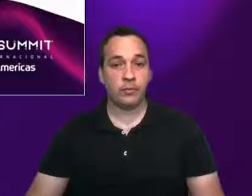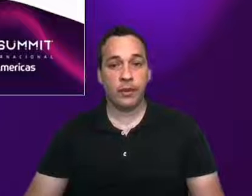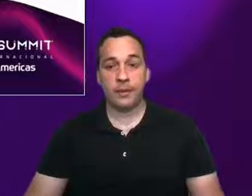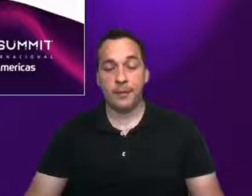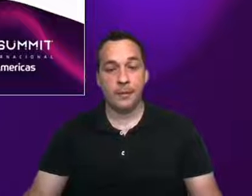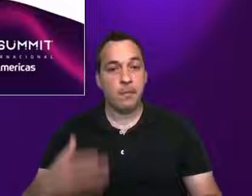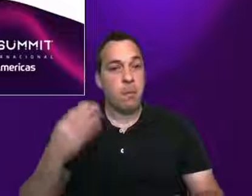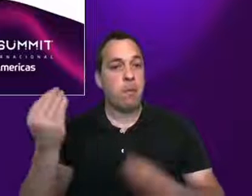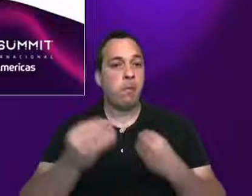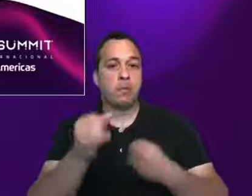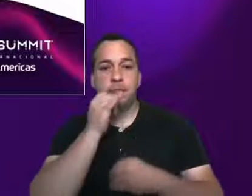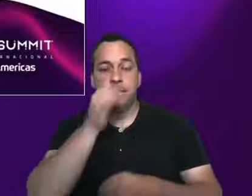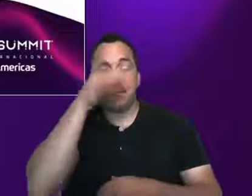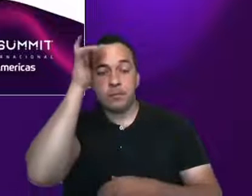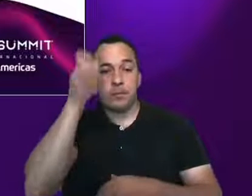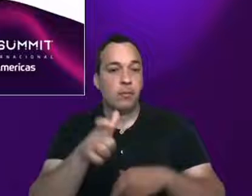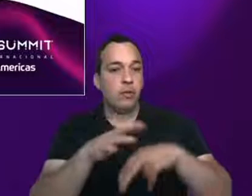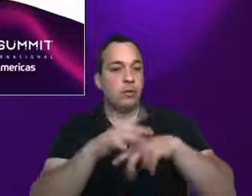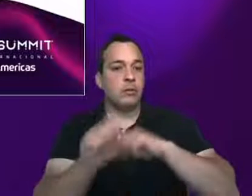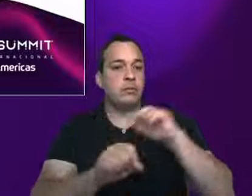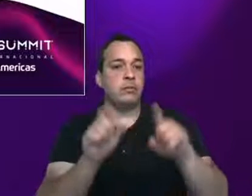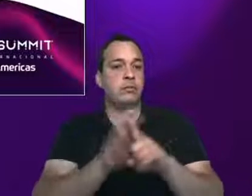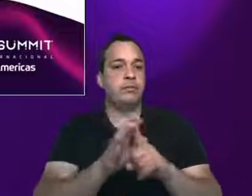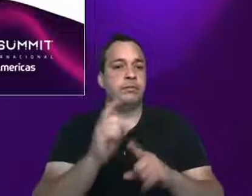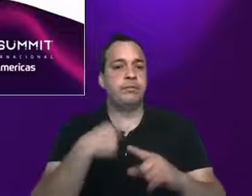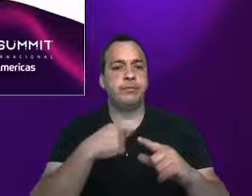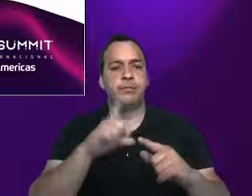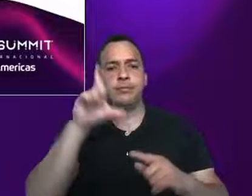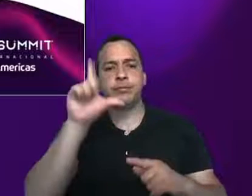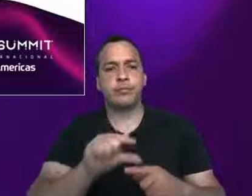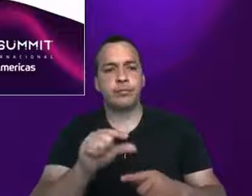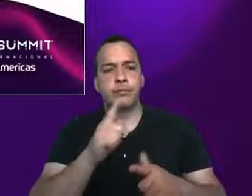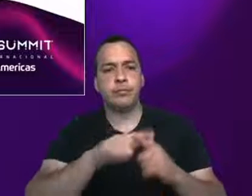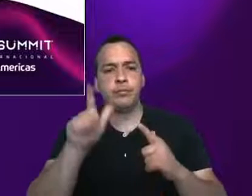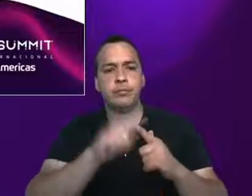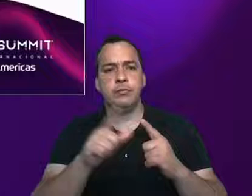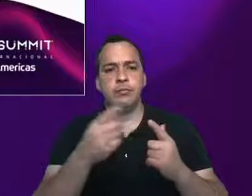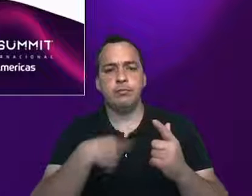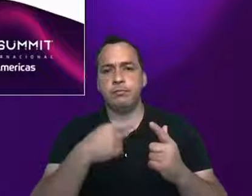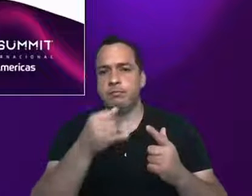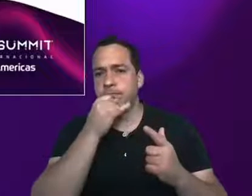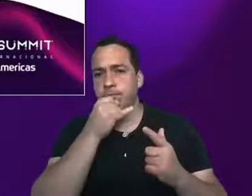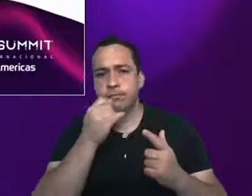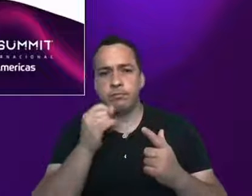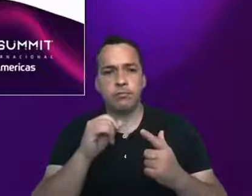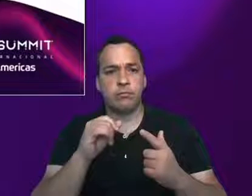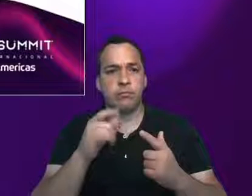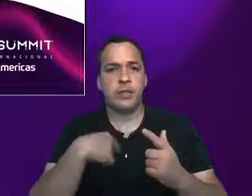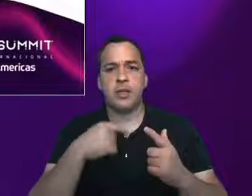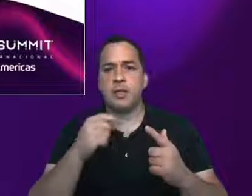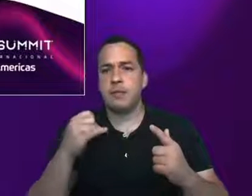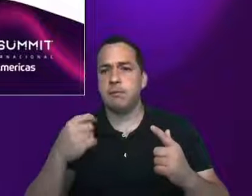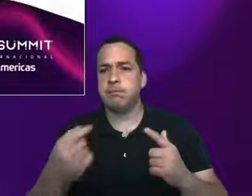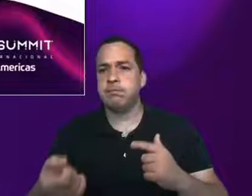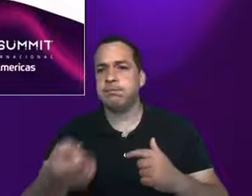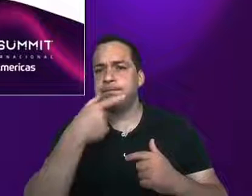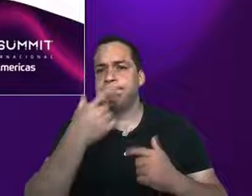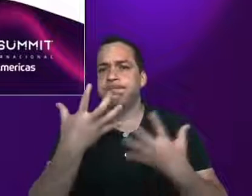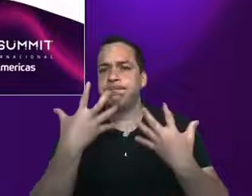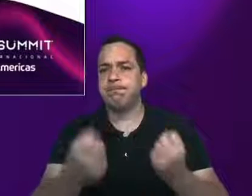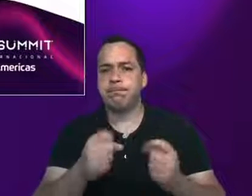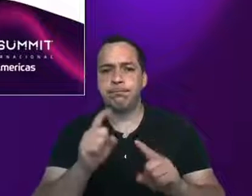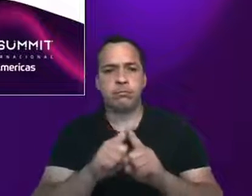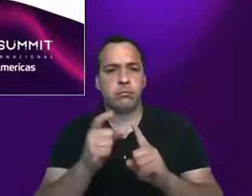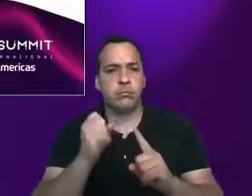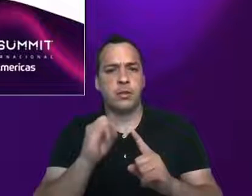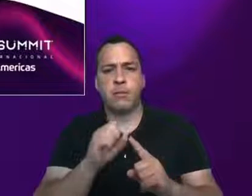se encontra. Ele está hipovolêmico, com um problema de difusão, de perfusão, ou ele está